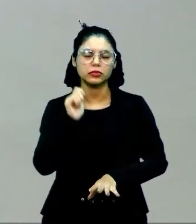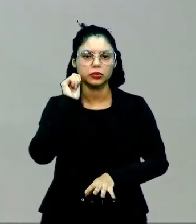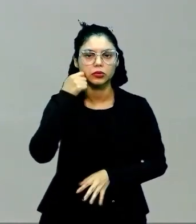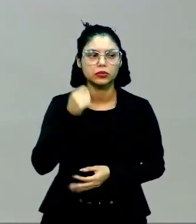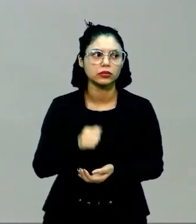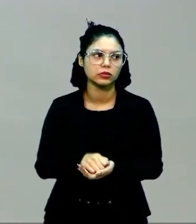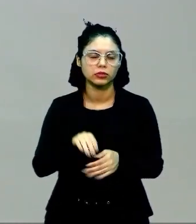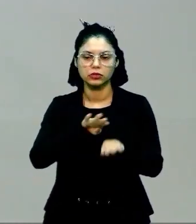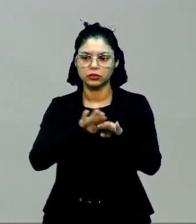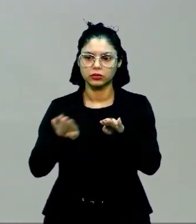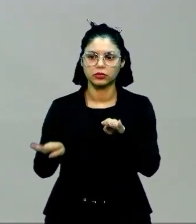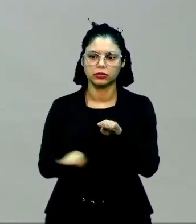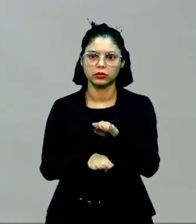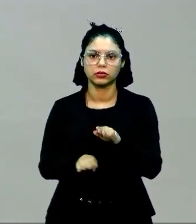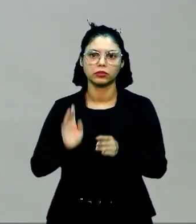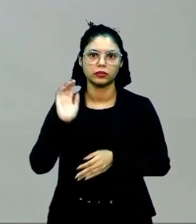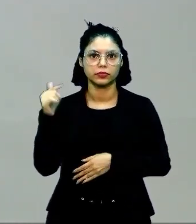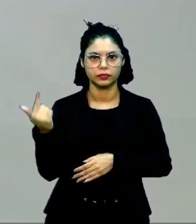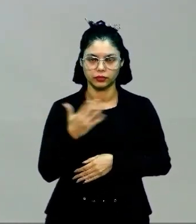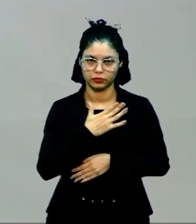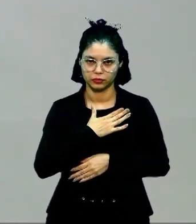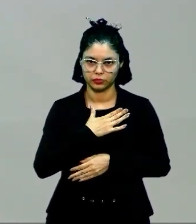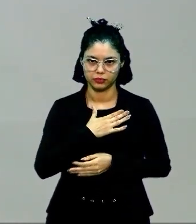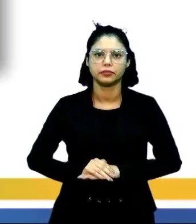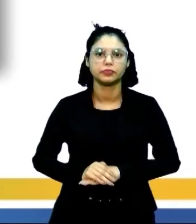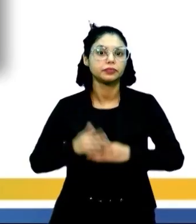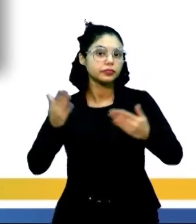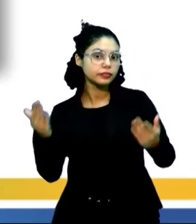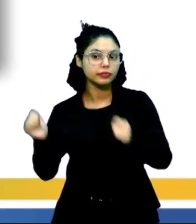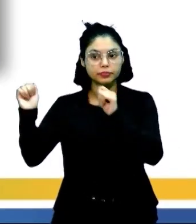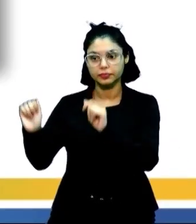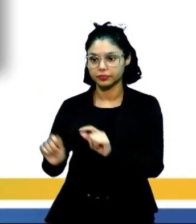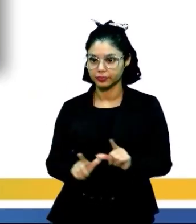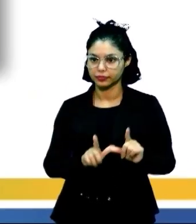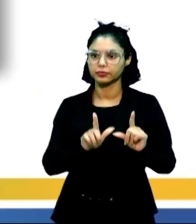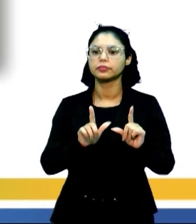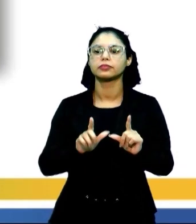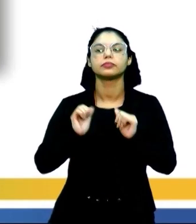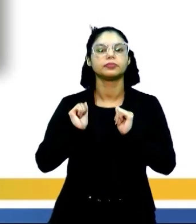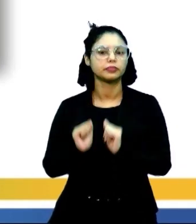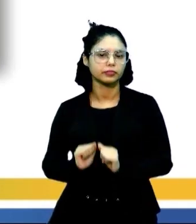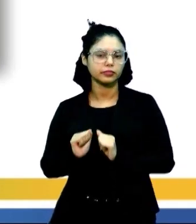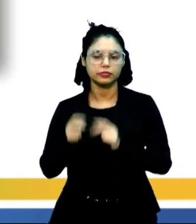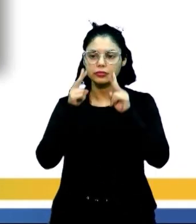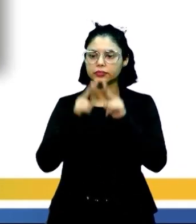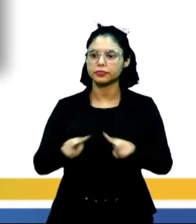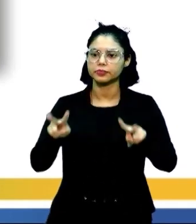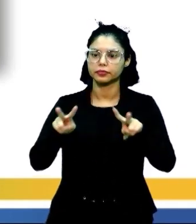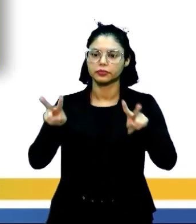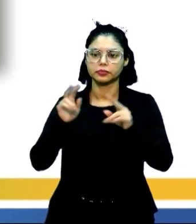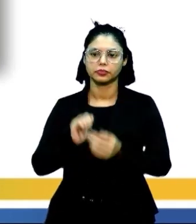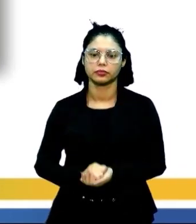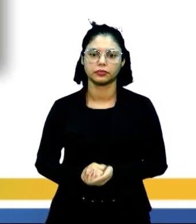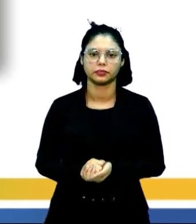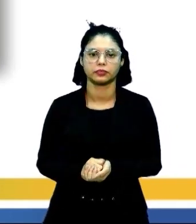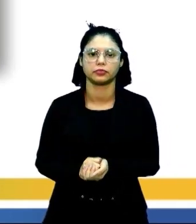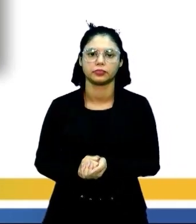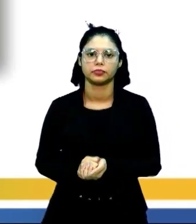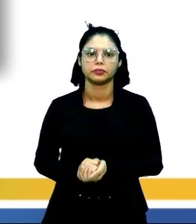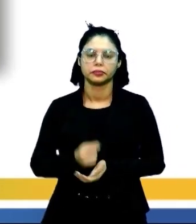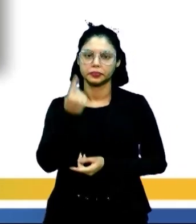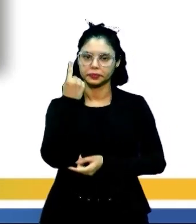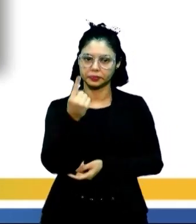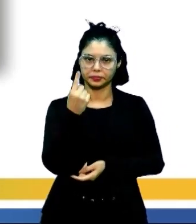é inferior em relação à minha pessoa. Em tela, vocês podem visualizar. Nós temos aí o